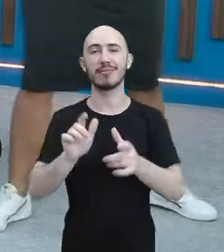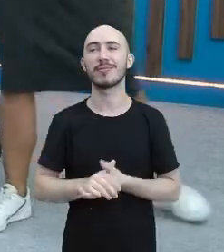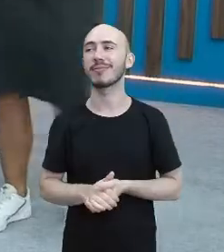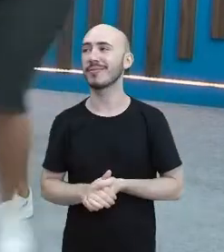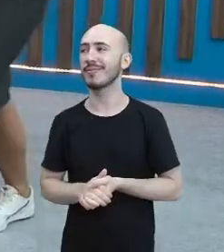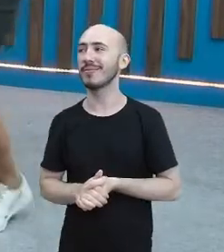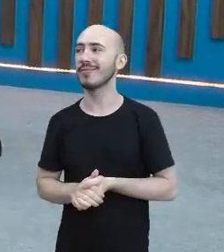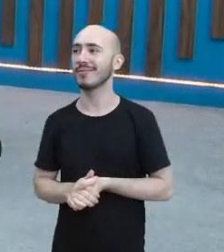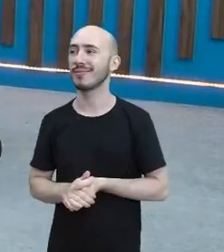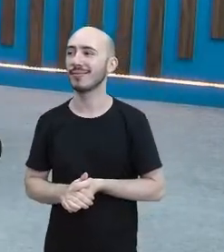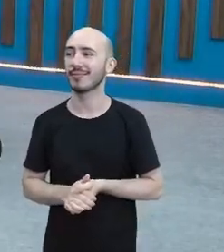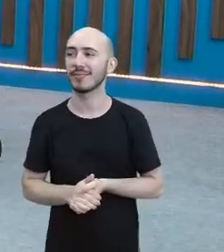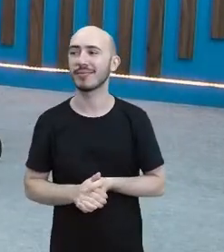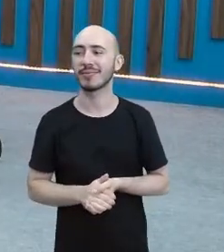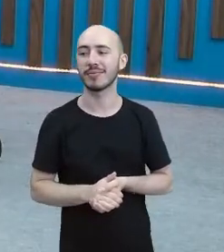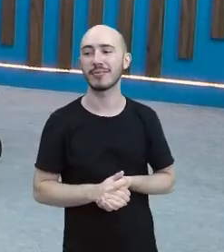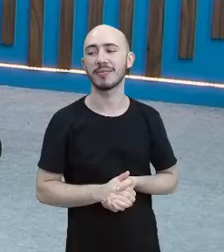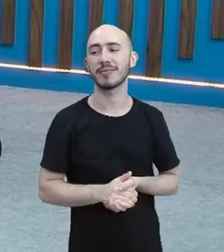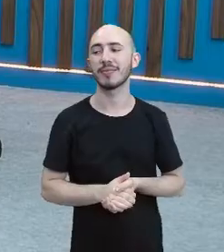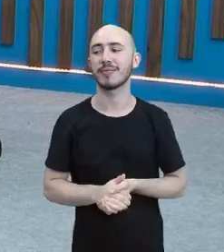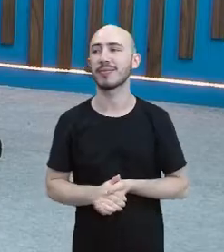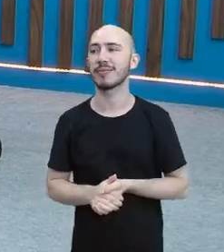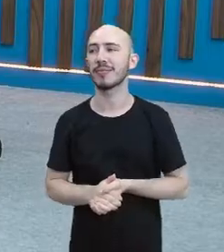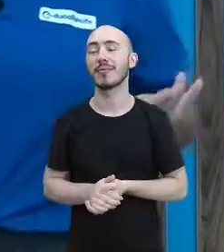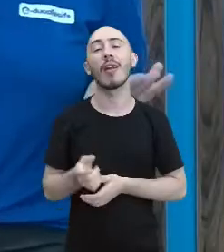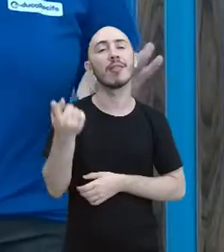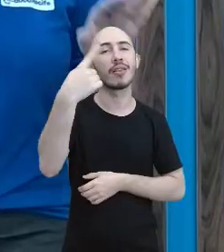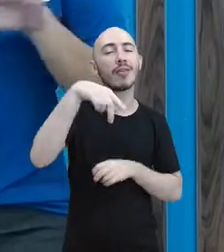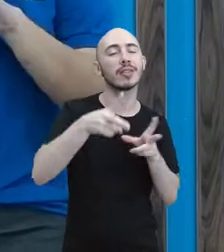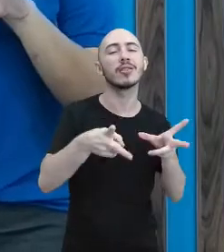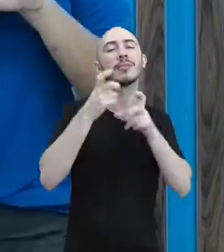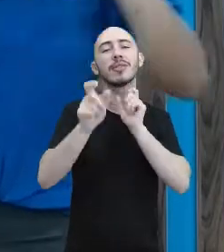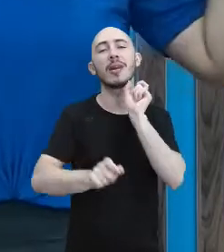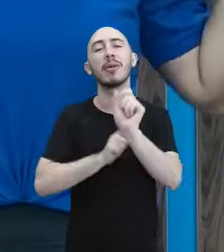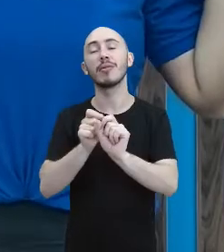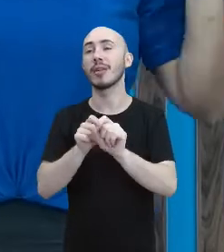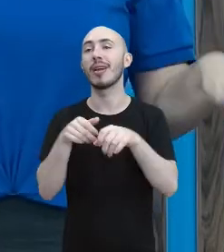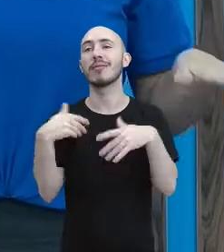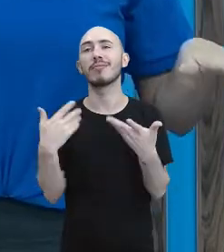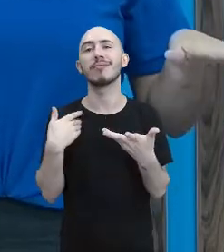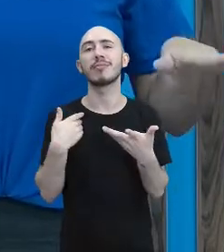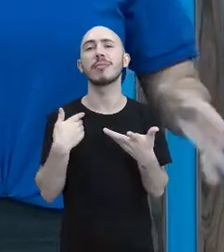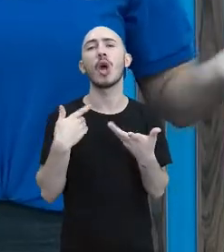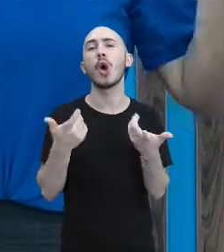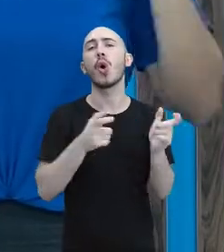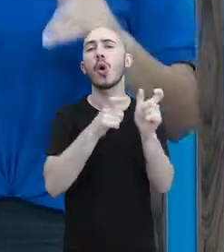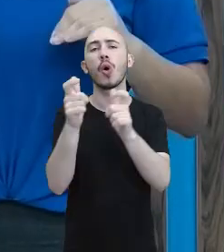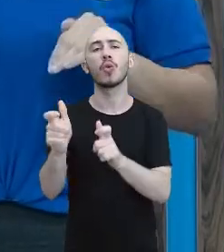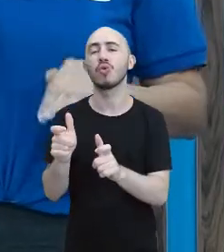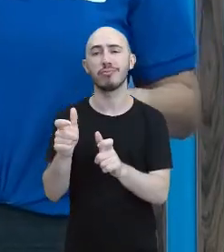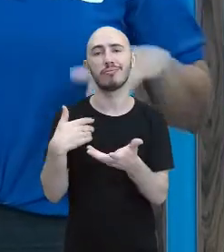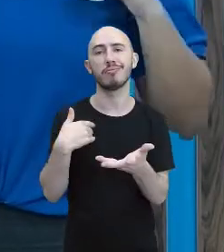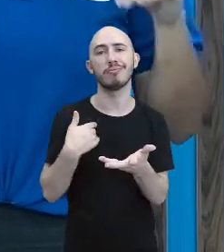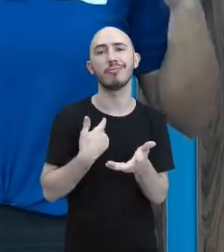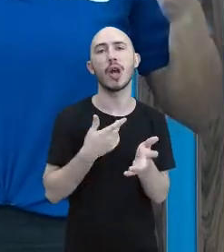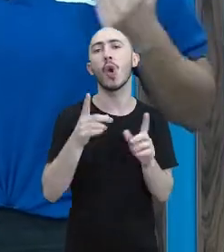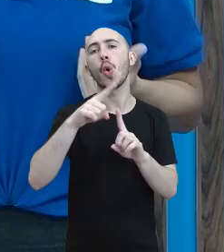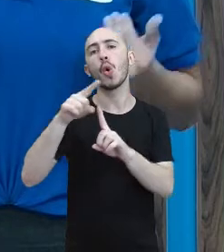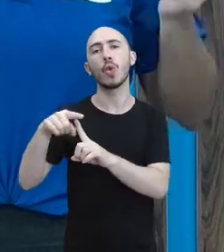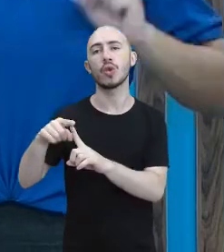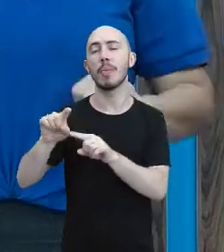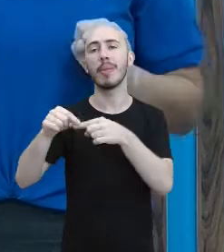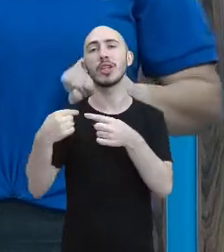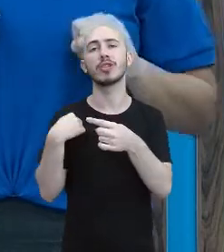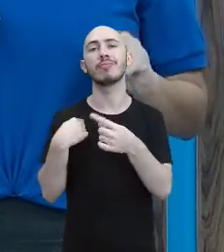Pronto. Vamos lá. Vocês perceberam que, independente da forma, todos os tutoriais que